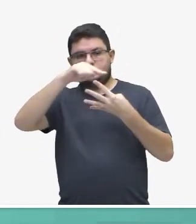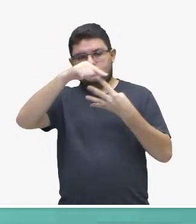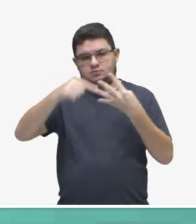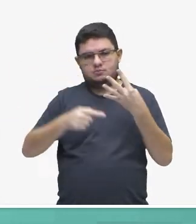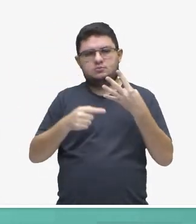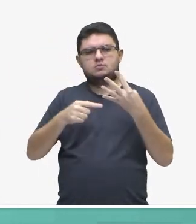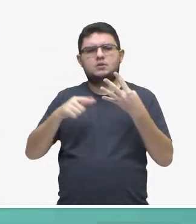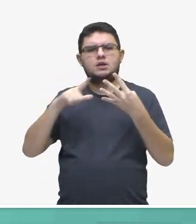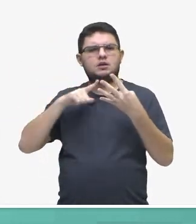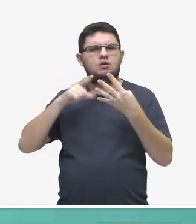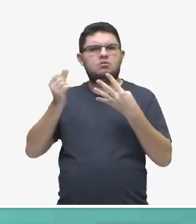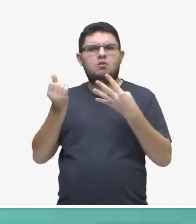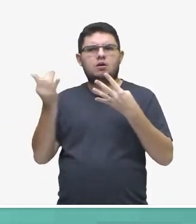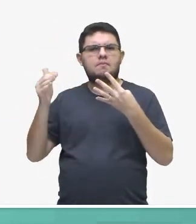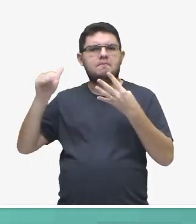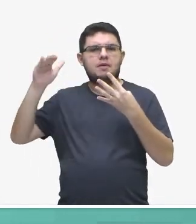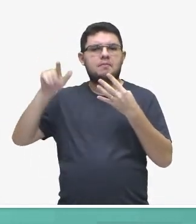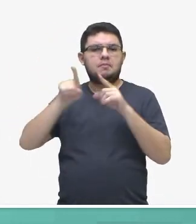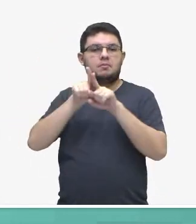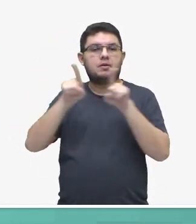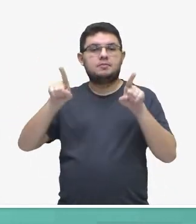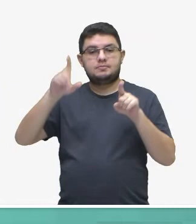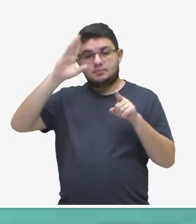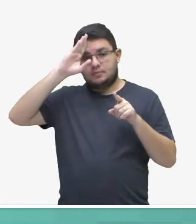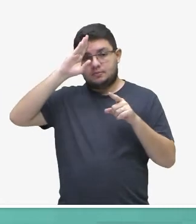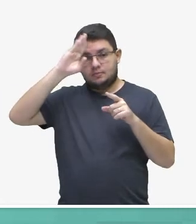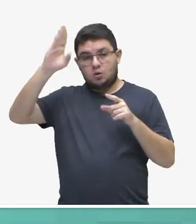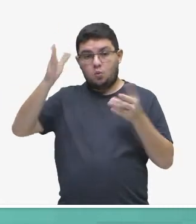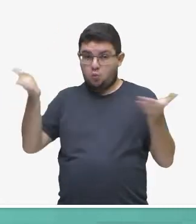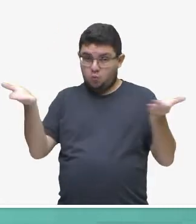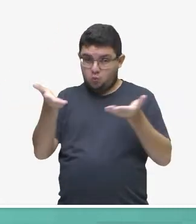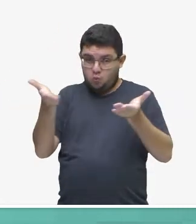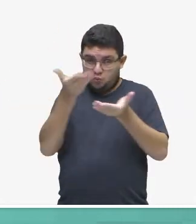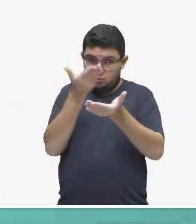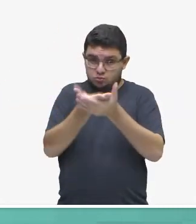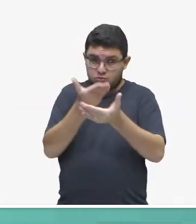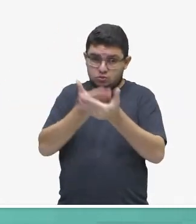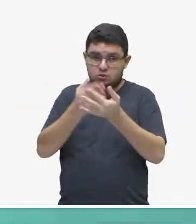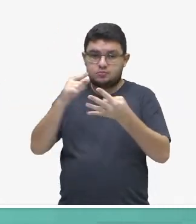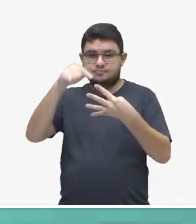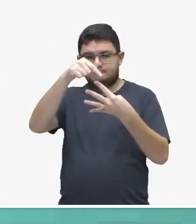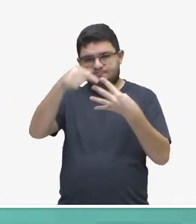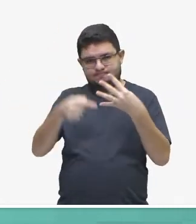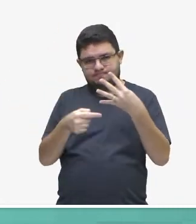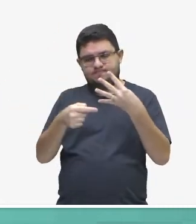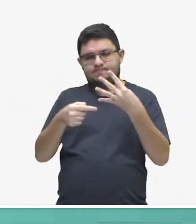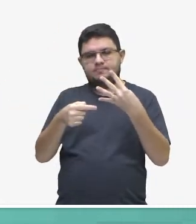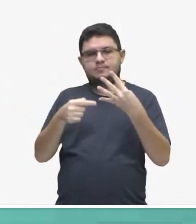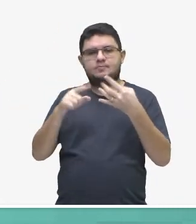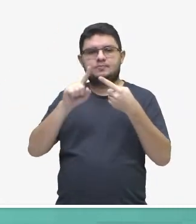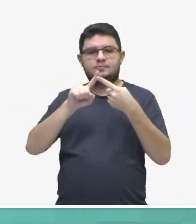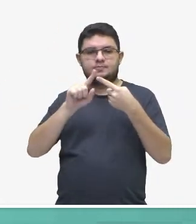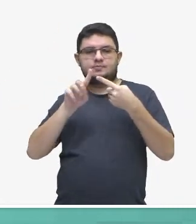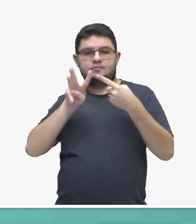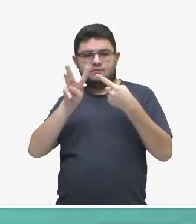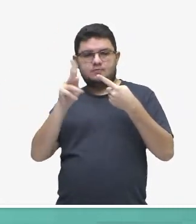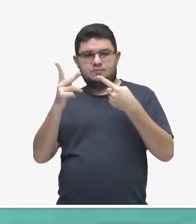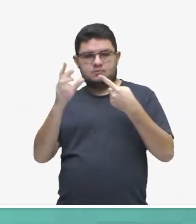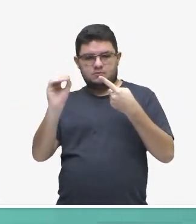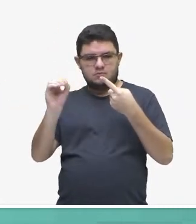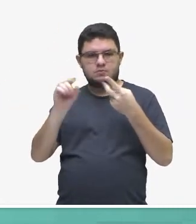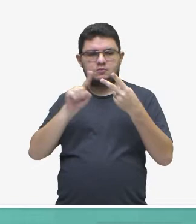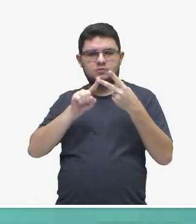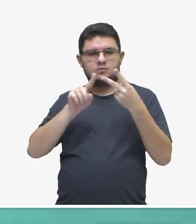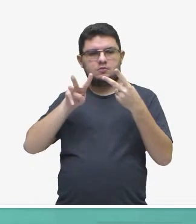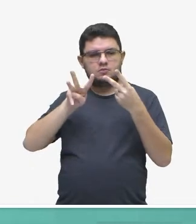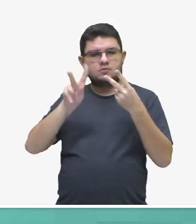WH words, mas nós vamos utilizar essas 4 aí, vamos focar nelas para a gente poder entender o funcionamento delas